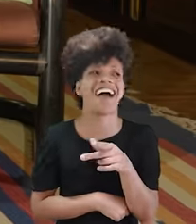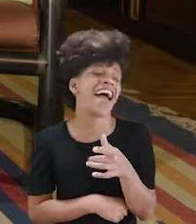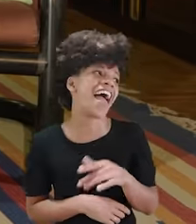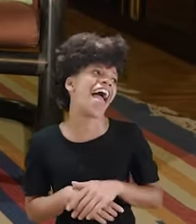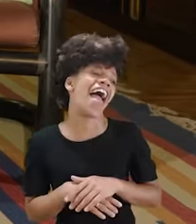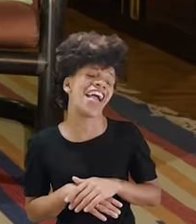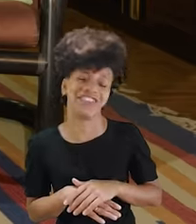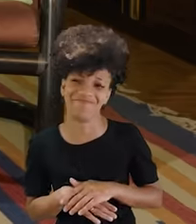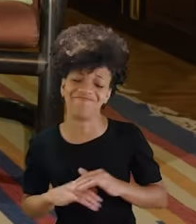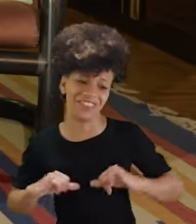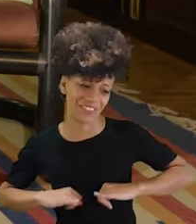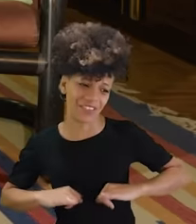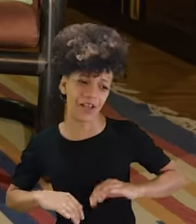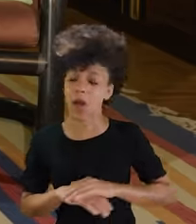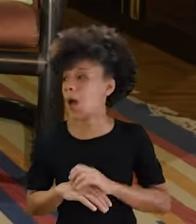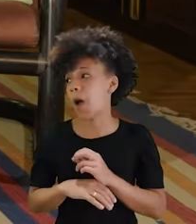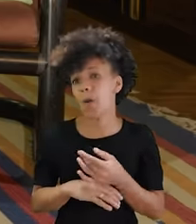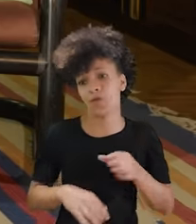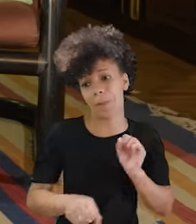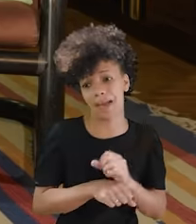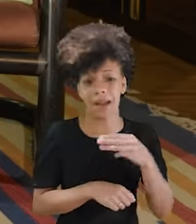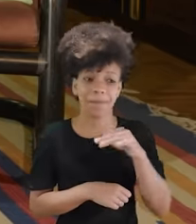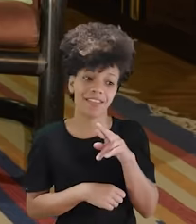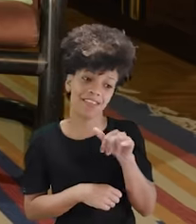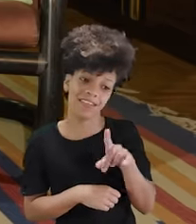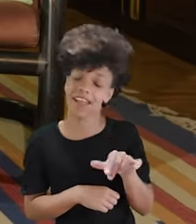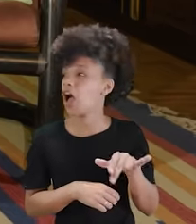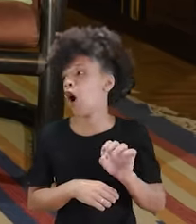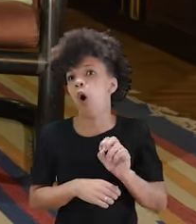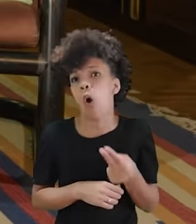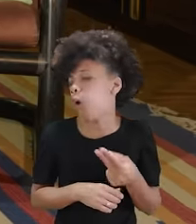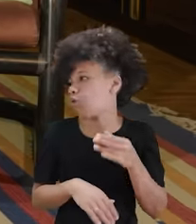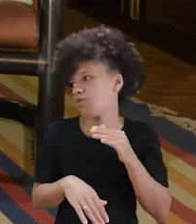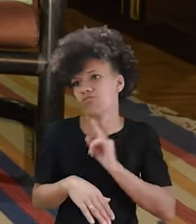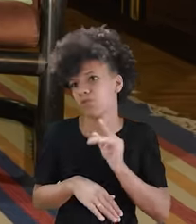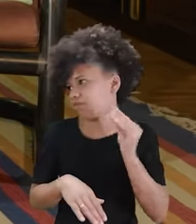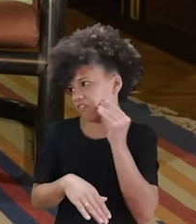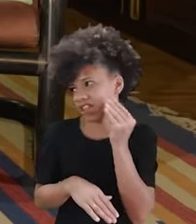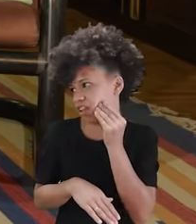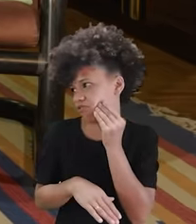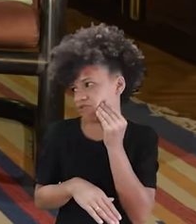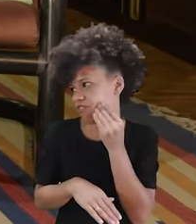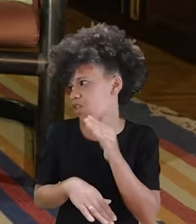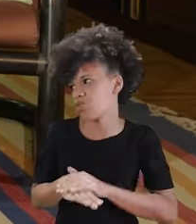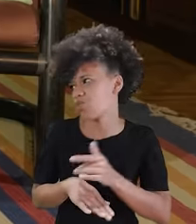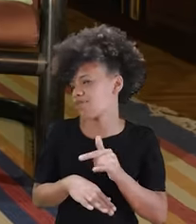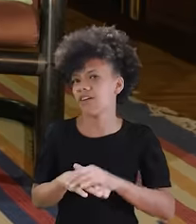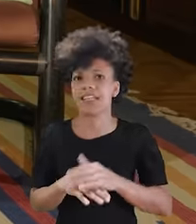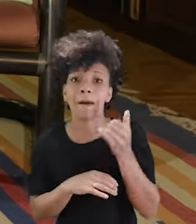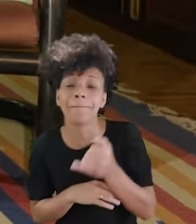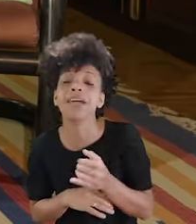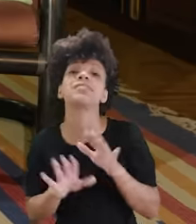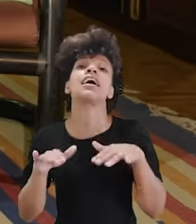de dar uma merda de voltar uma galera galera vamos voando fazer